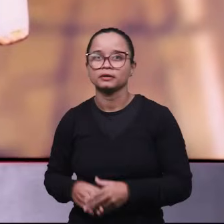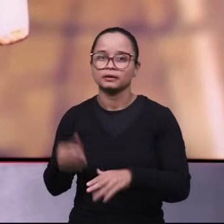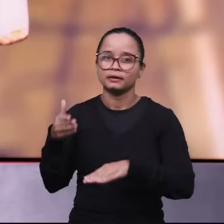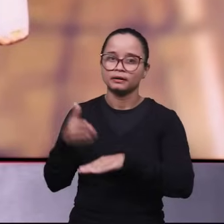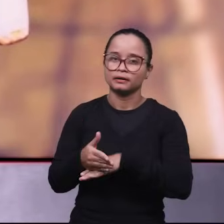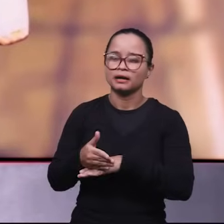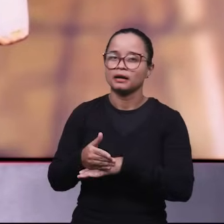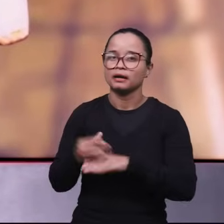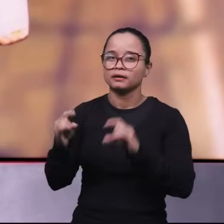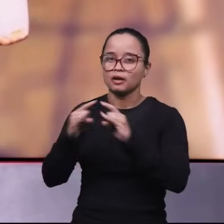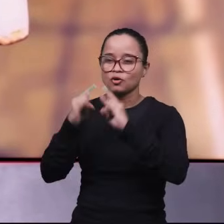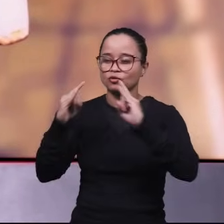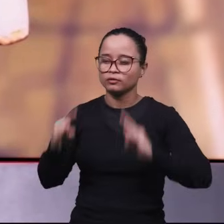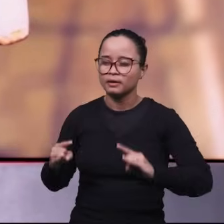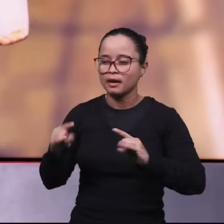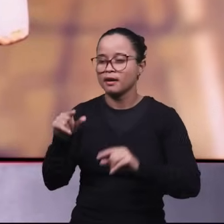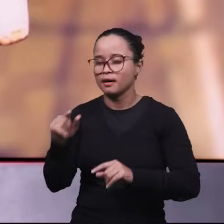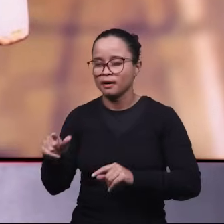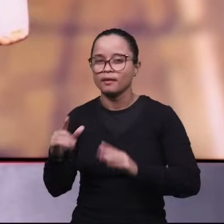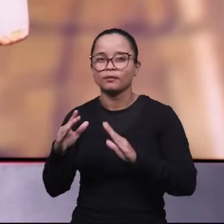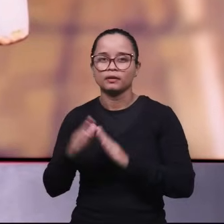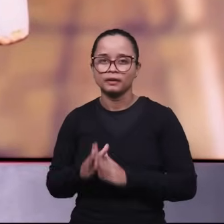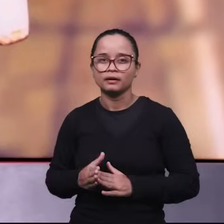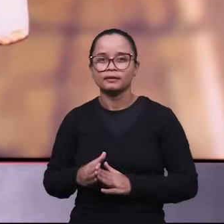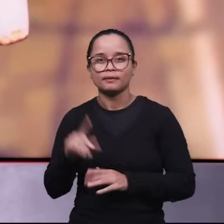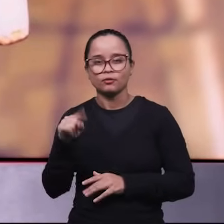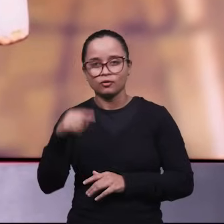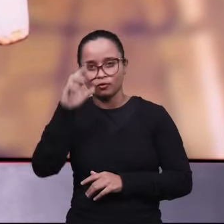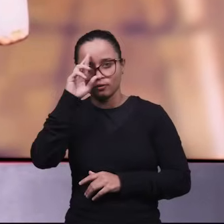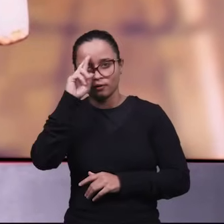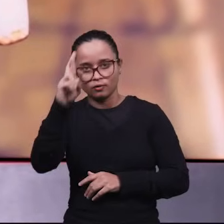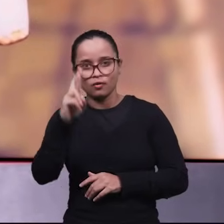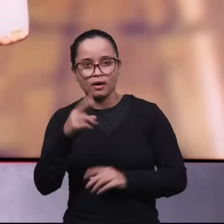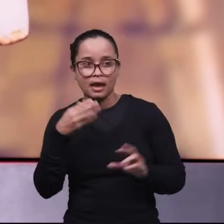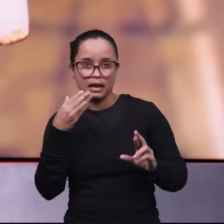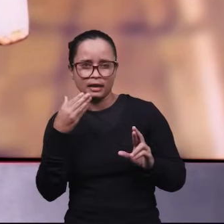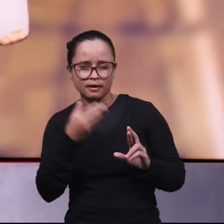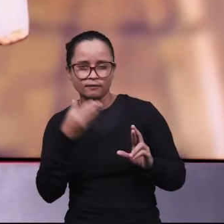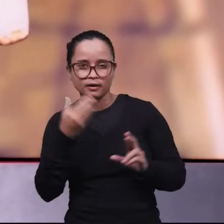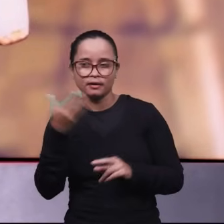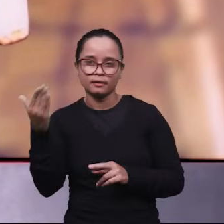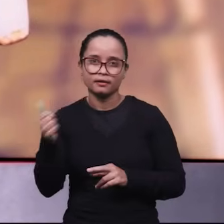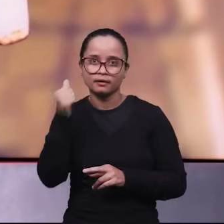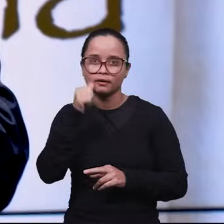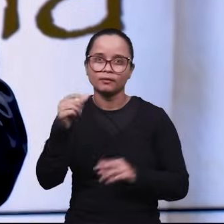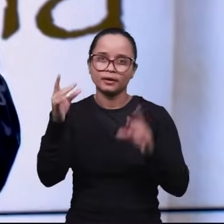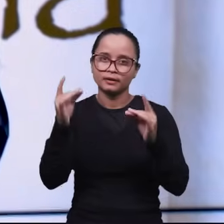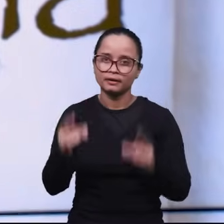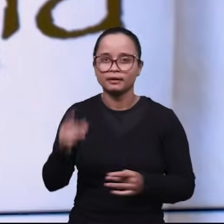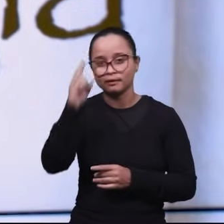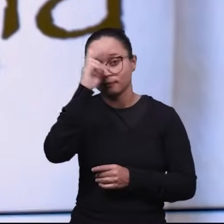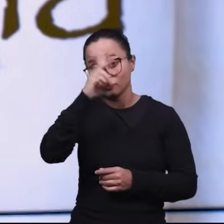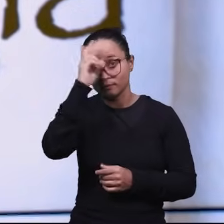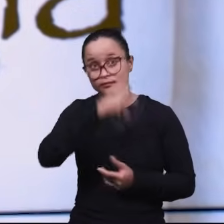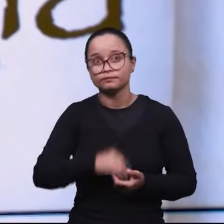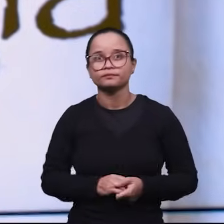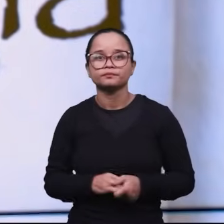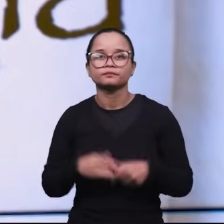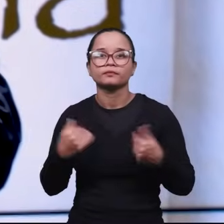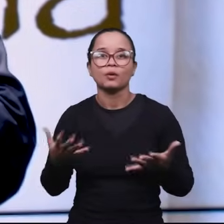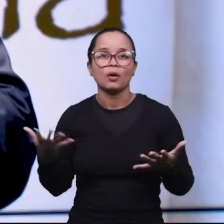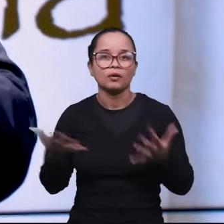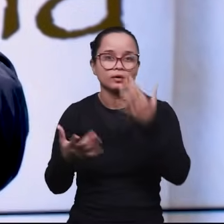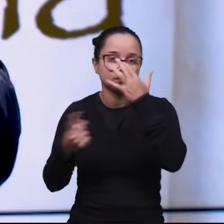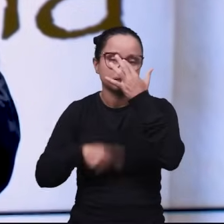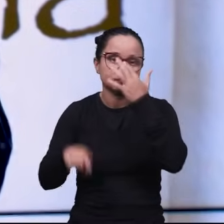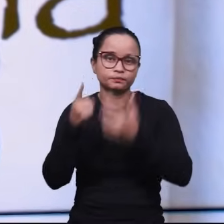do templo, e o Senhor se refere a ela. Nós vamos depois ver com mais detalhe essa história. Agora nós vamos